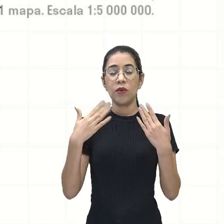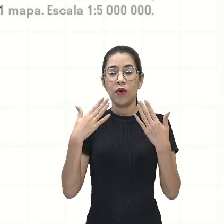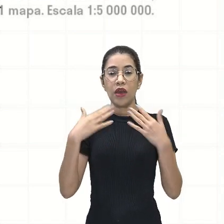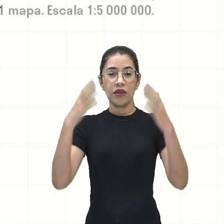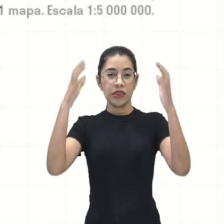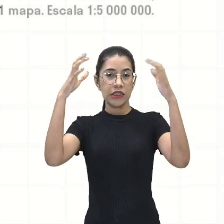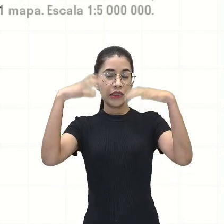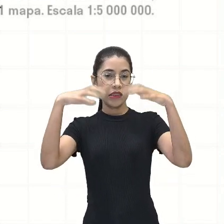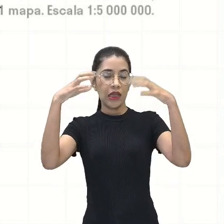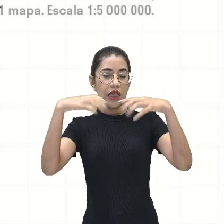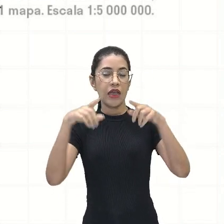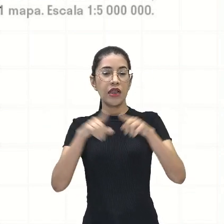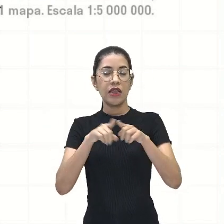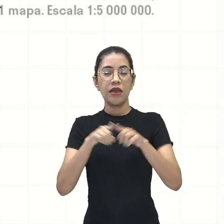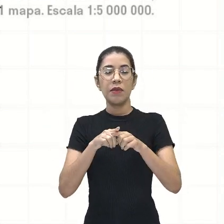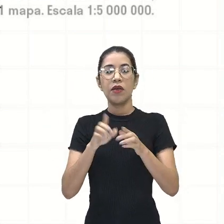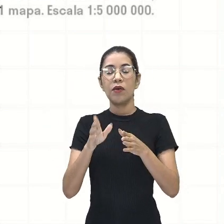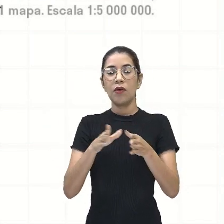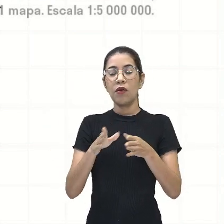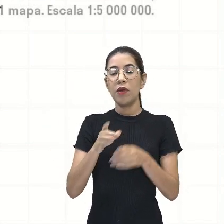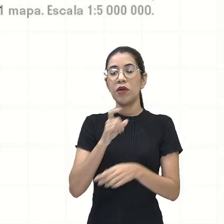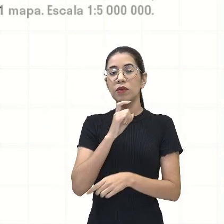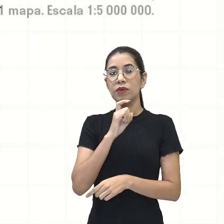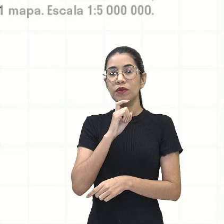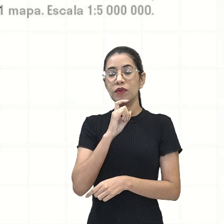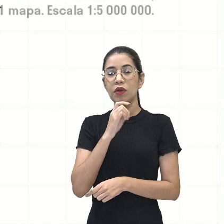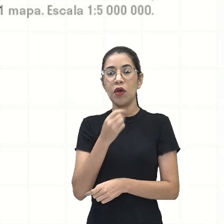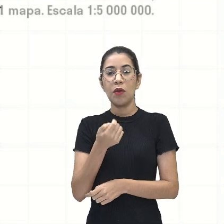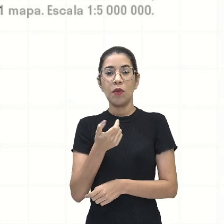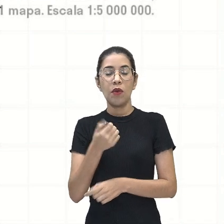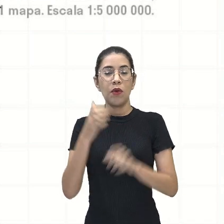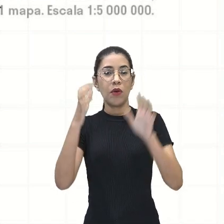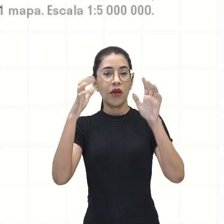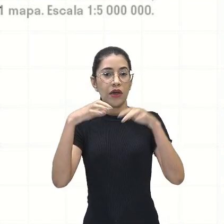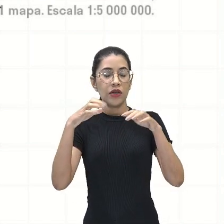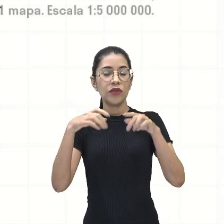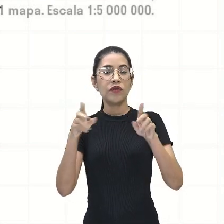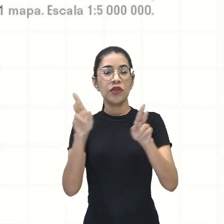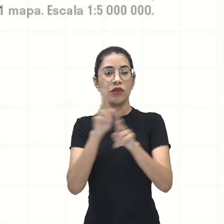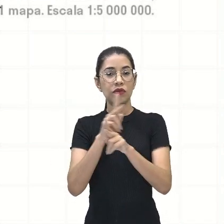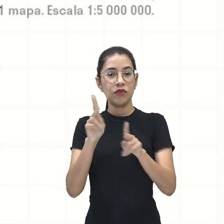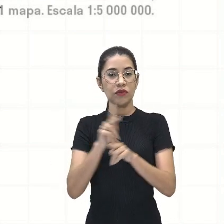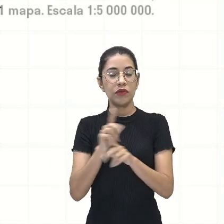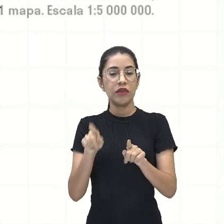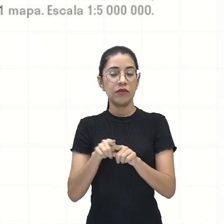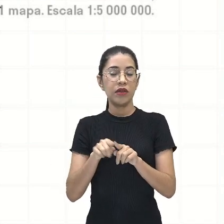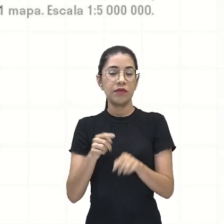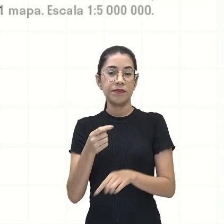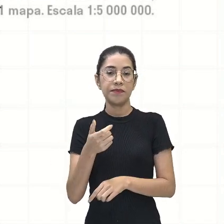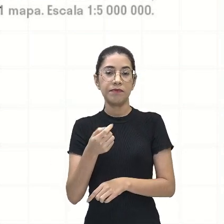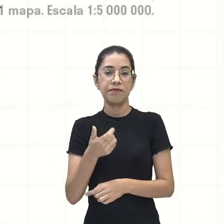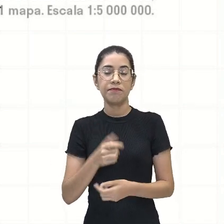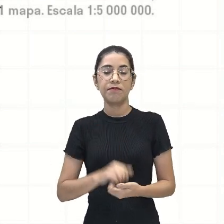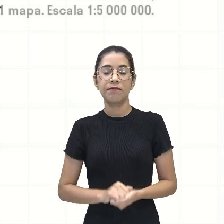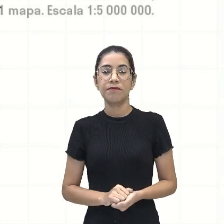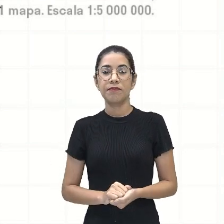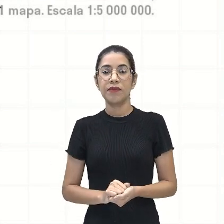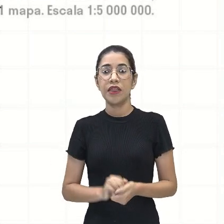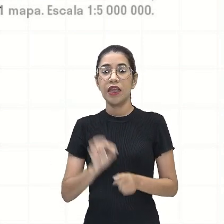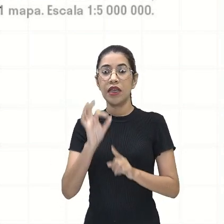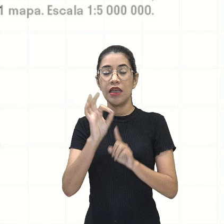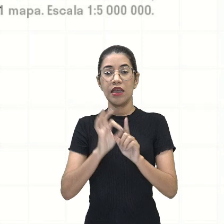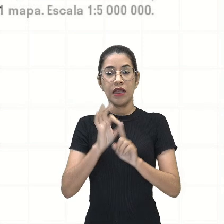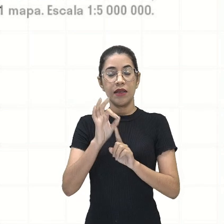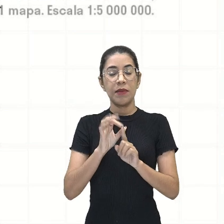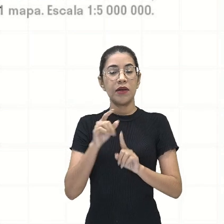chuvosos e no inverno ocorre pouca chuva e ventos de estiagem. As temperaturas nesse tipo de